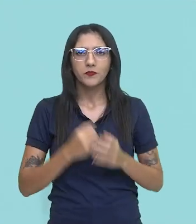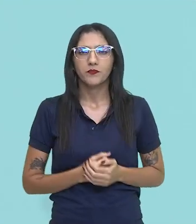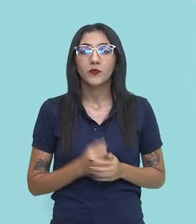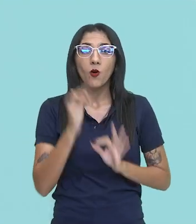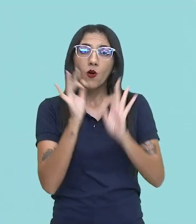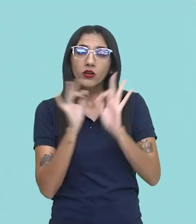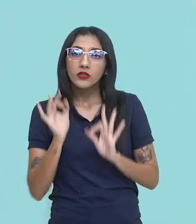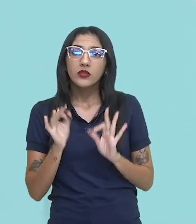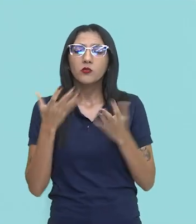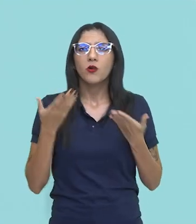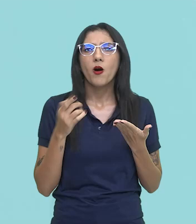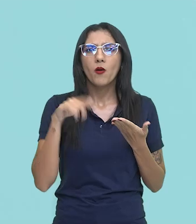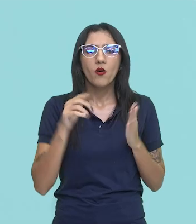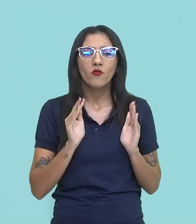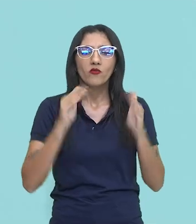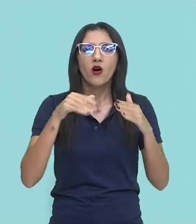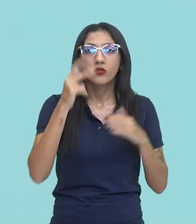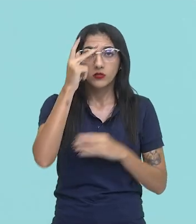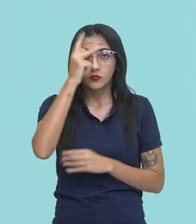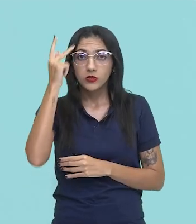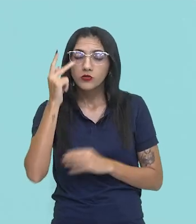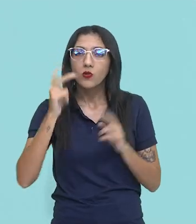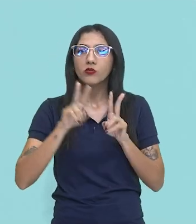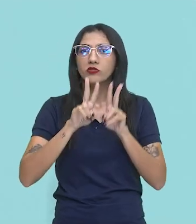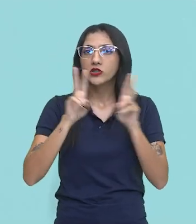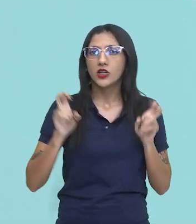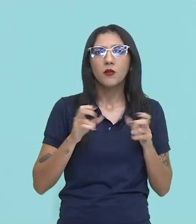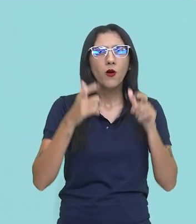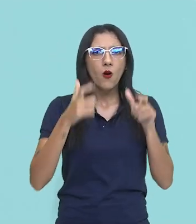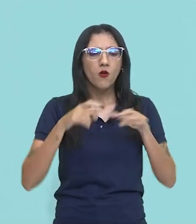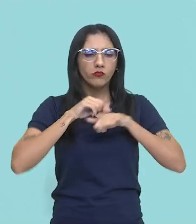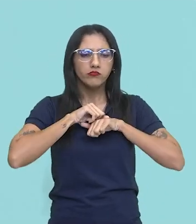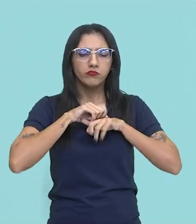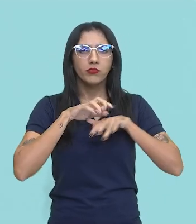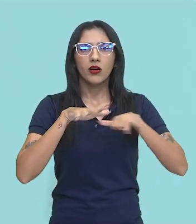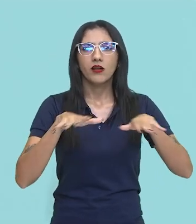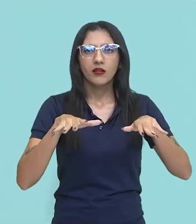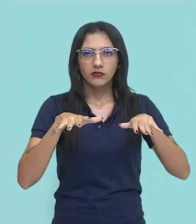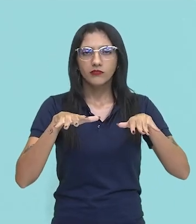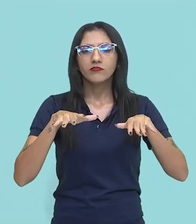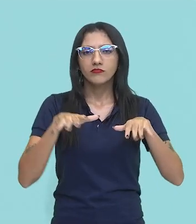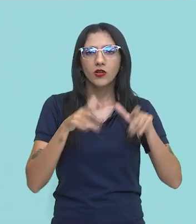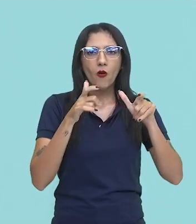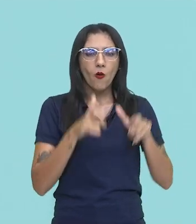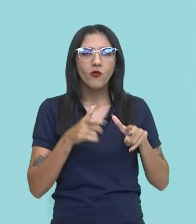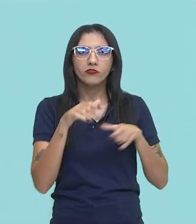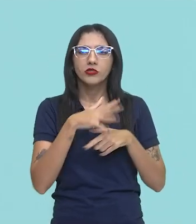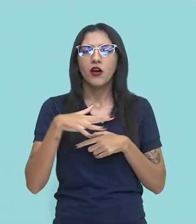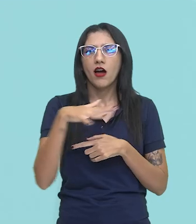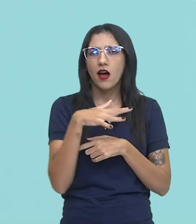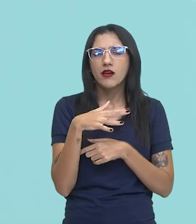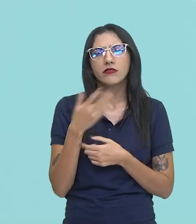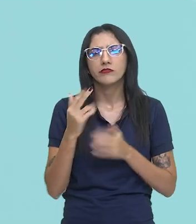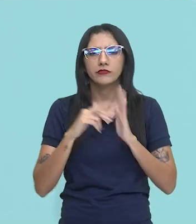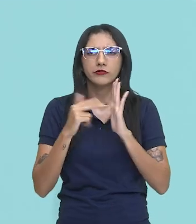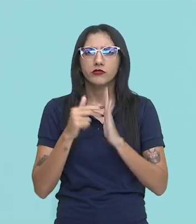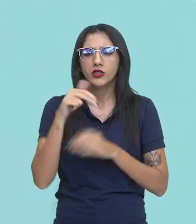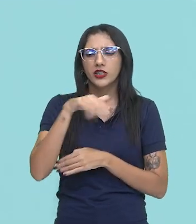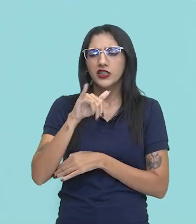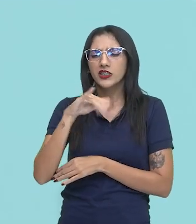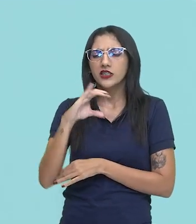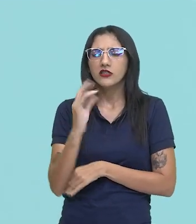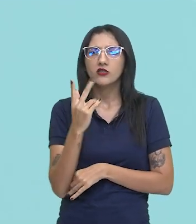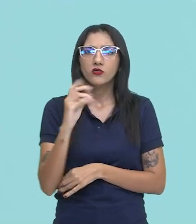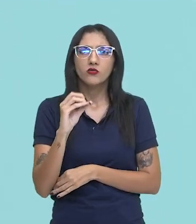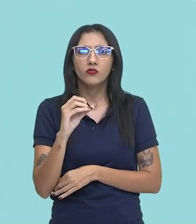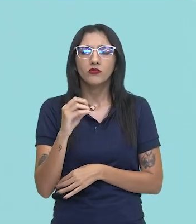seu público, pensando no tema, no nicho, né, que hoje se chama. Enfim, o nicho seria, digamos assim,